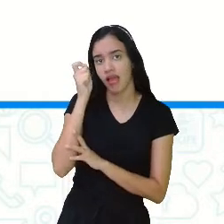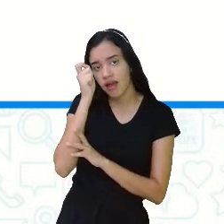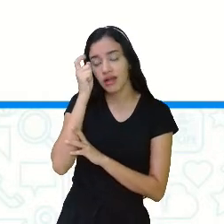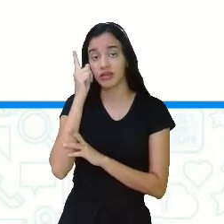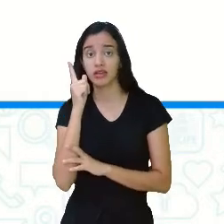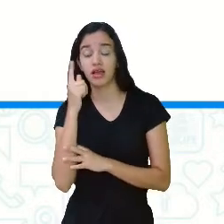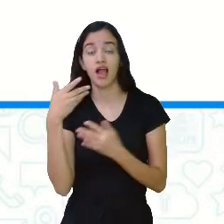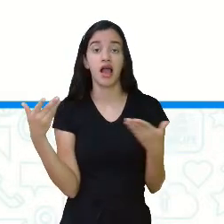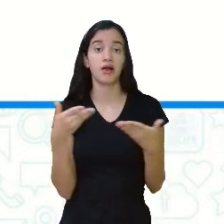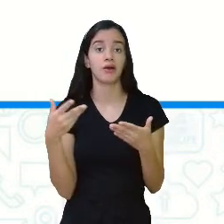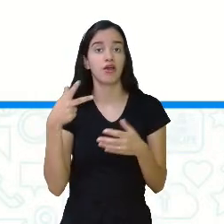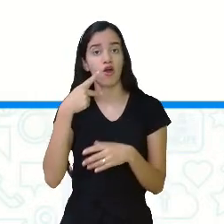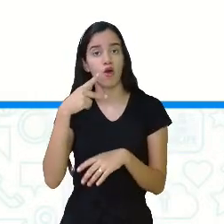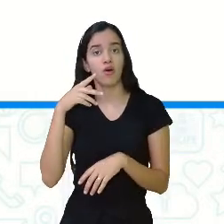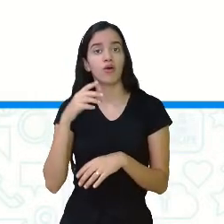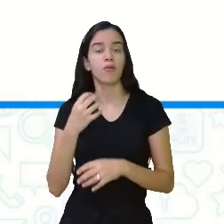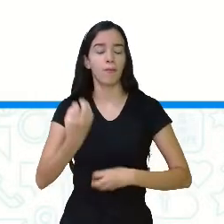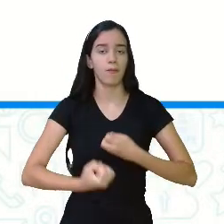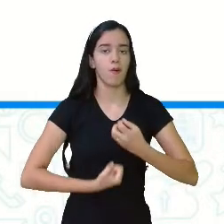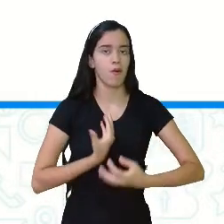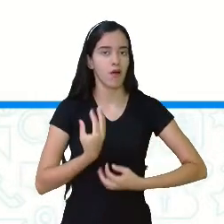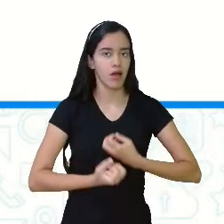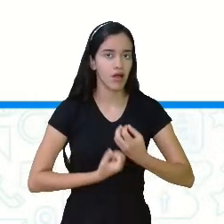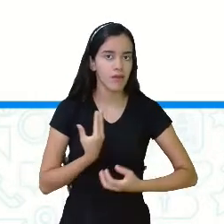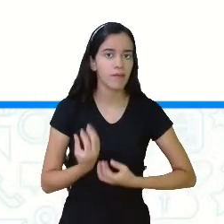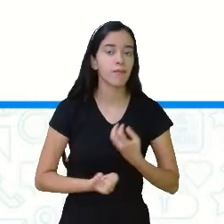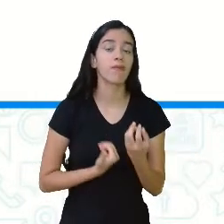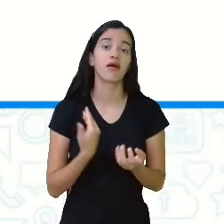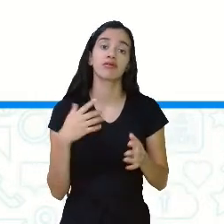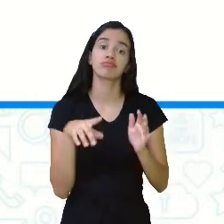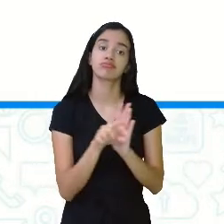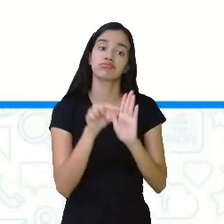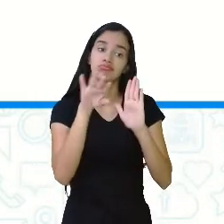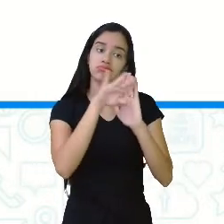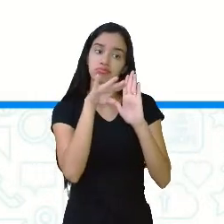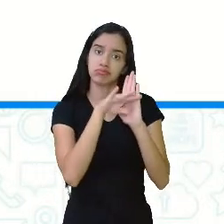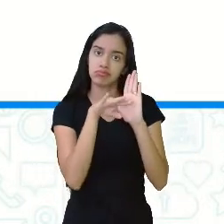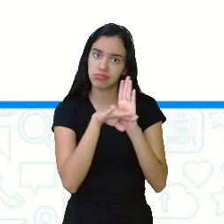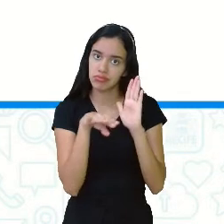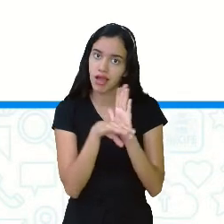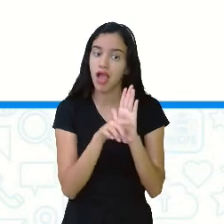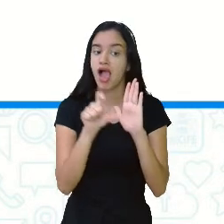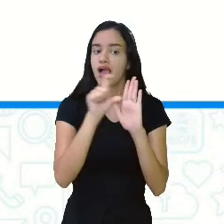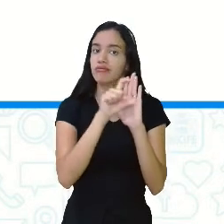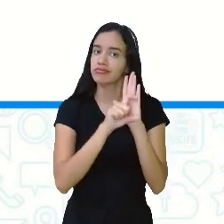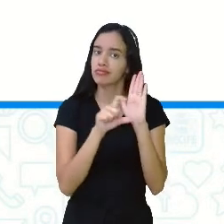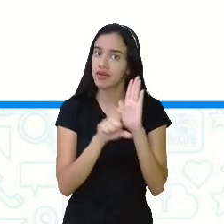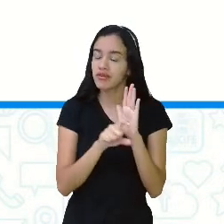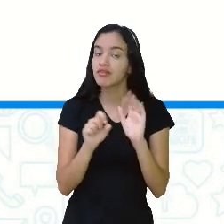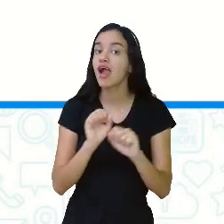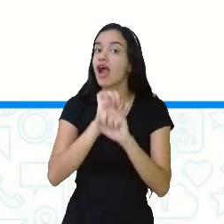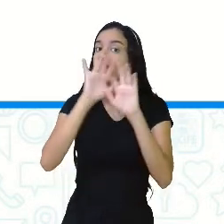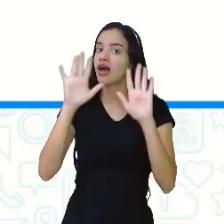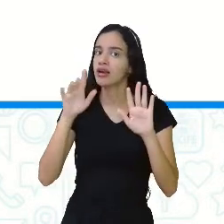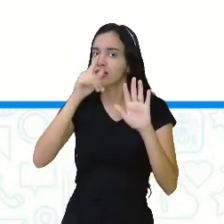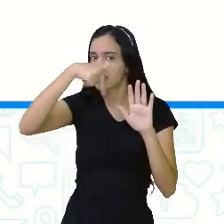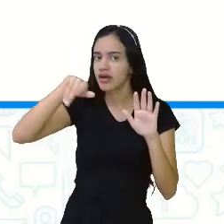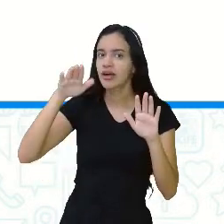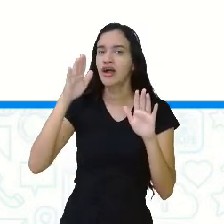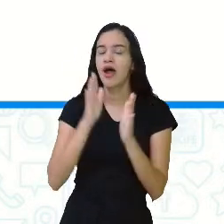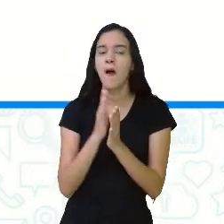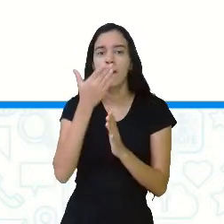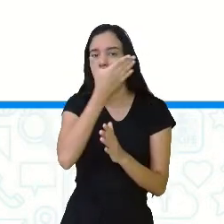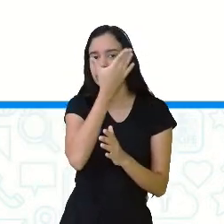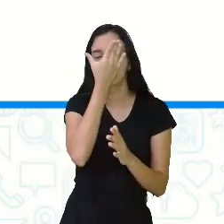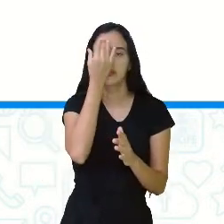E o poema geralmente se apresenta em forma de versos e estrofes, só para que fique bem claro e para que vocês